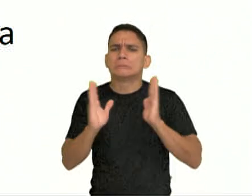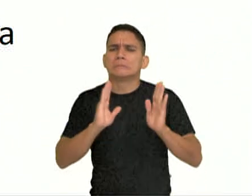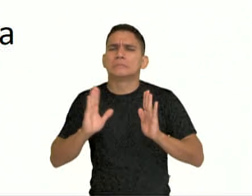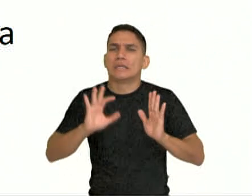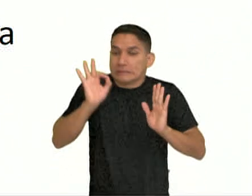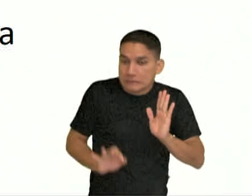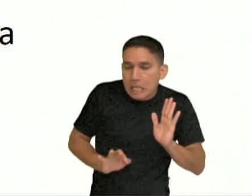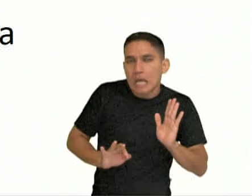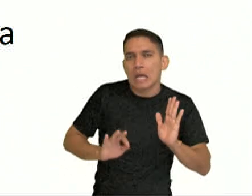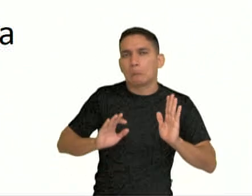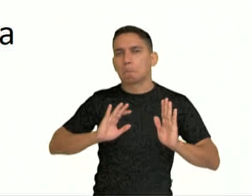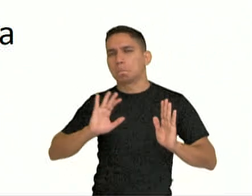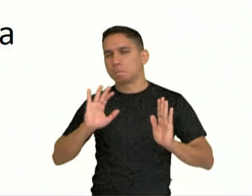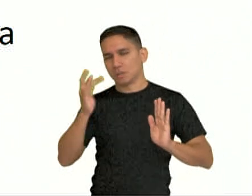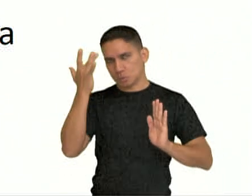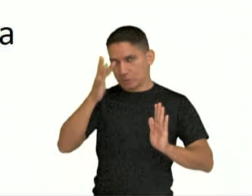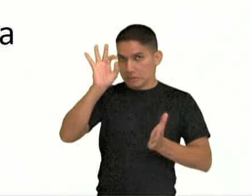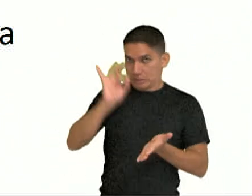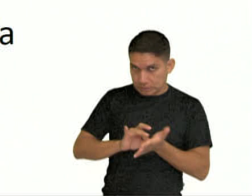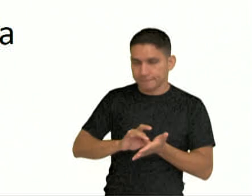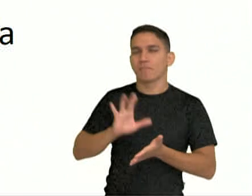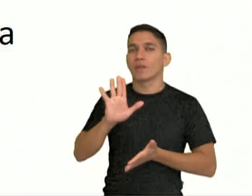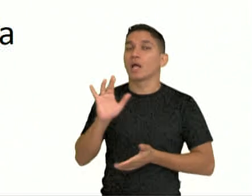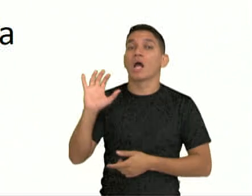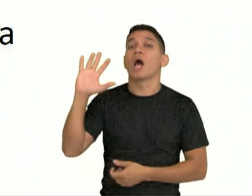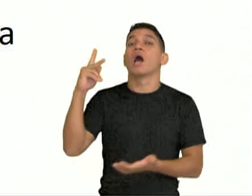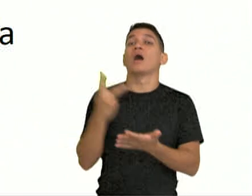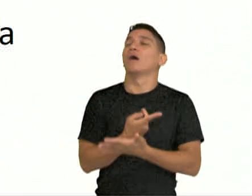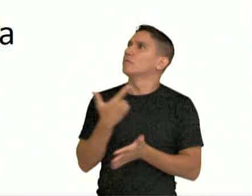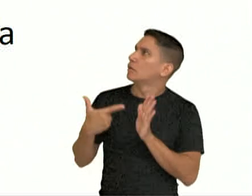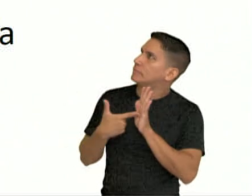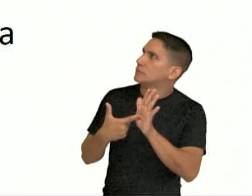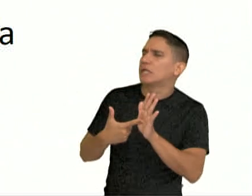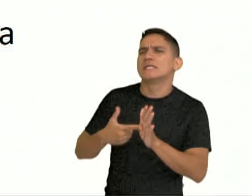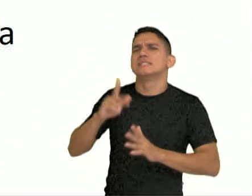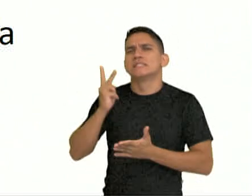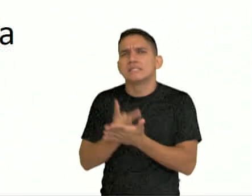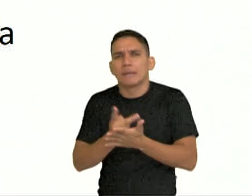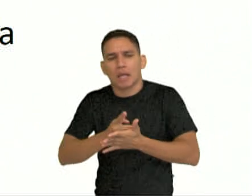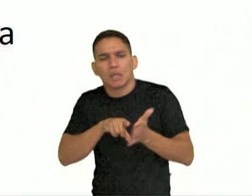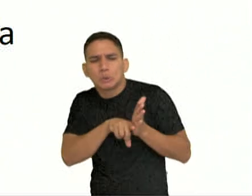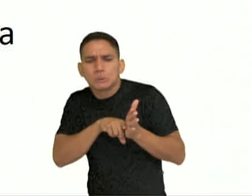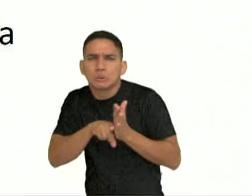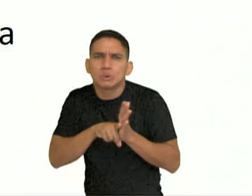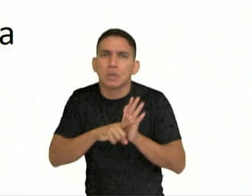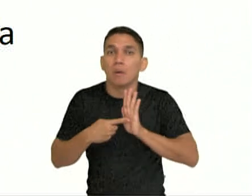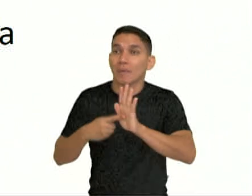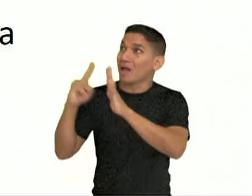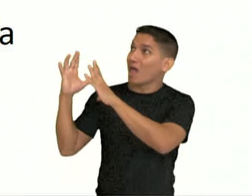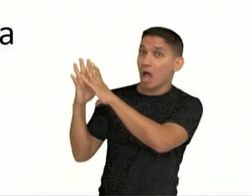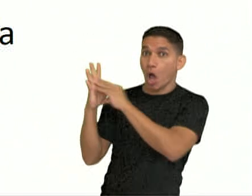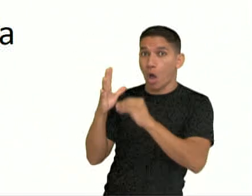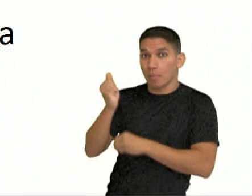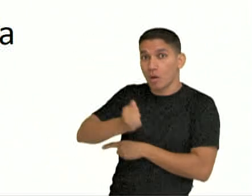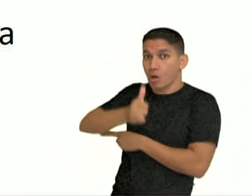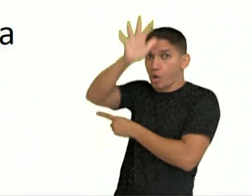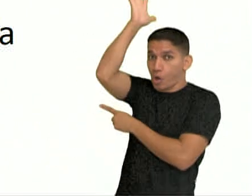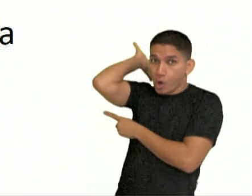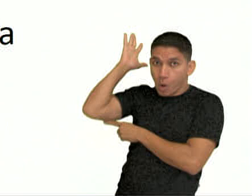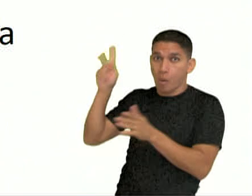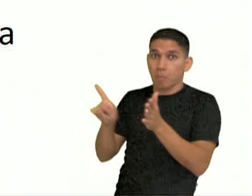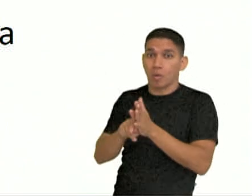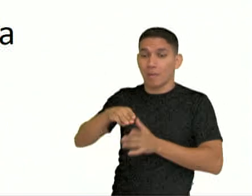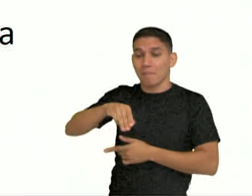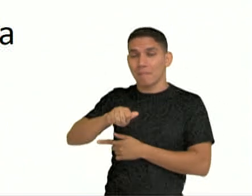direitinho quando que aconteceu. E é muito discutida entre os especialistas. Acredita-se que essa aqui seja uma cópia romana, em mármore,